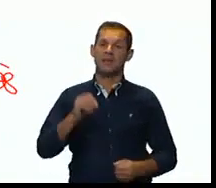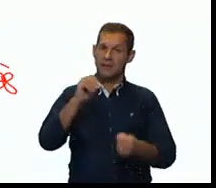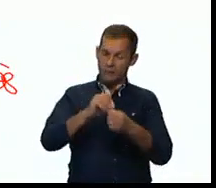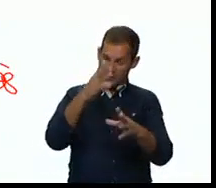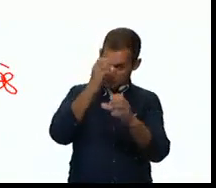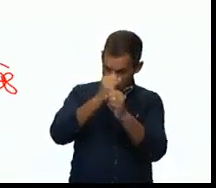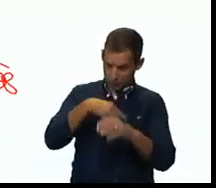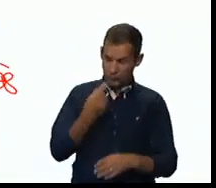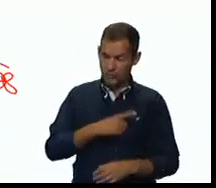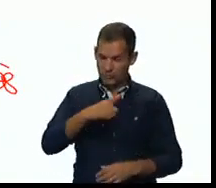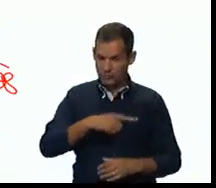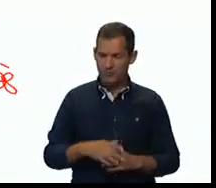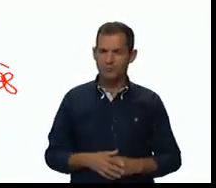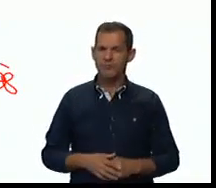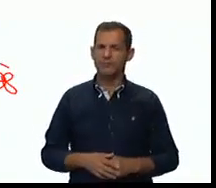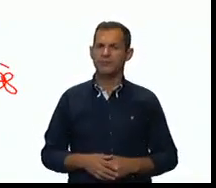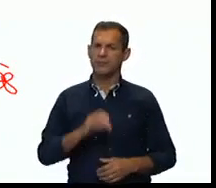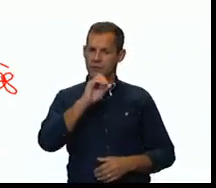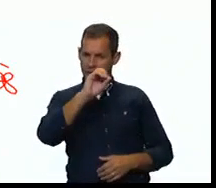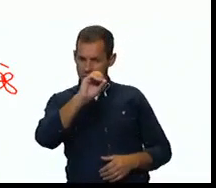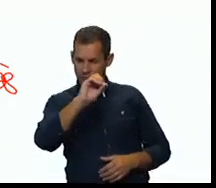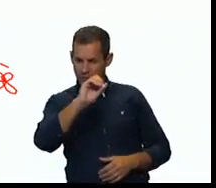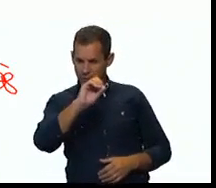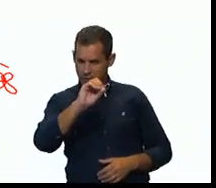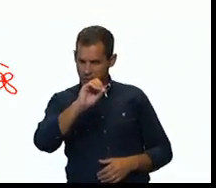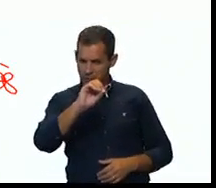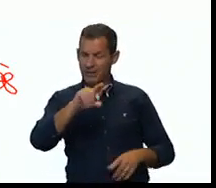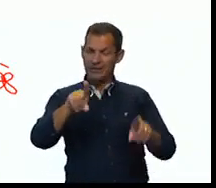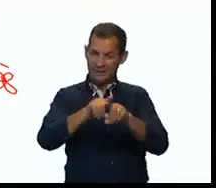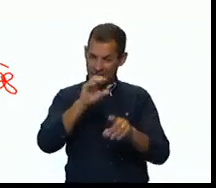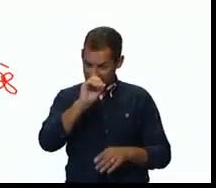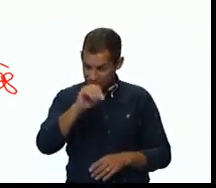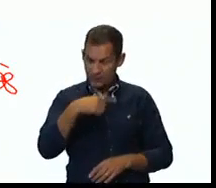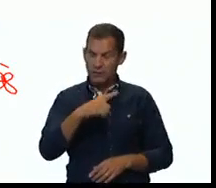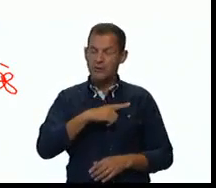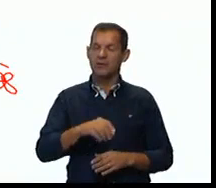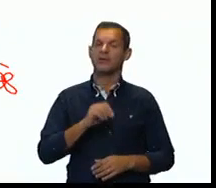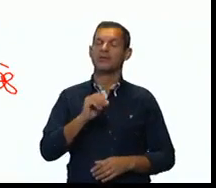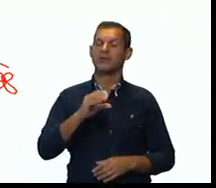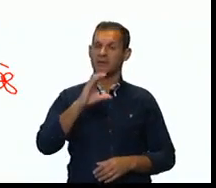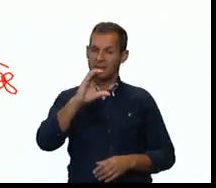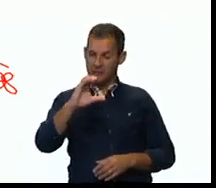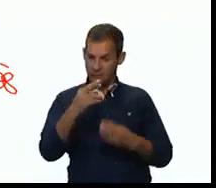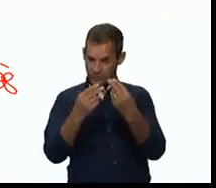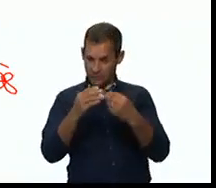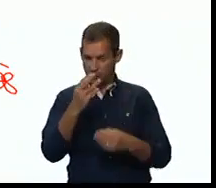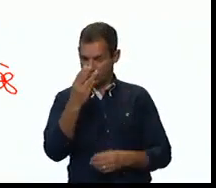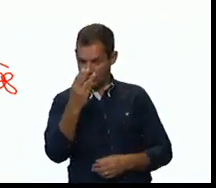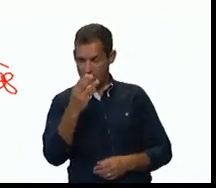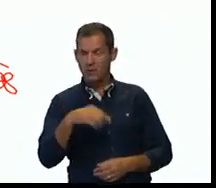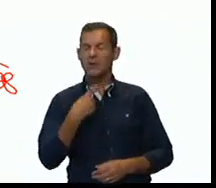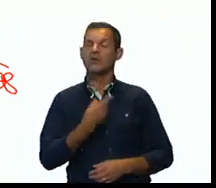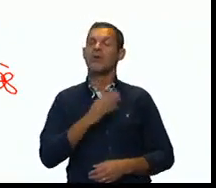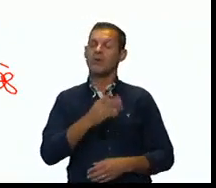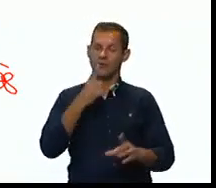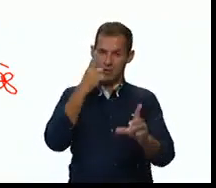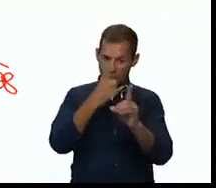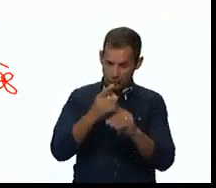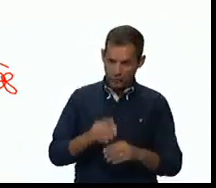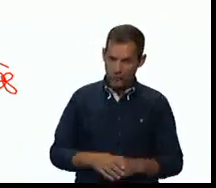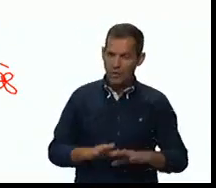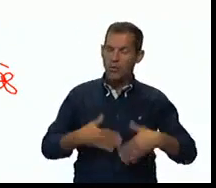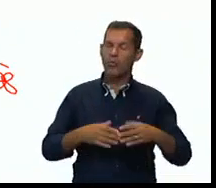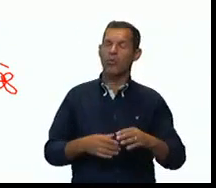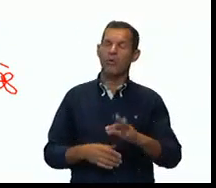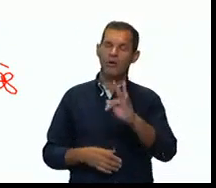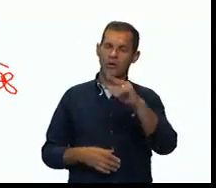Fazendo essa conta, nós vamos ter aqui 0, aqui também 0, nós vamos ter que o C é igual a 3. Então, a gente já encontrou qual